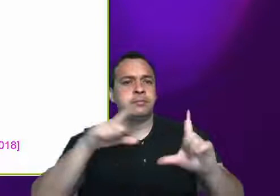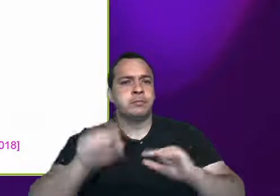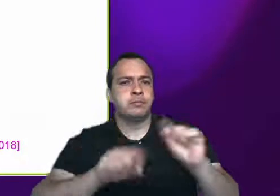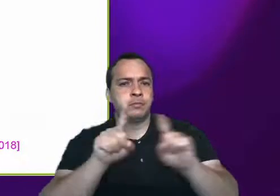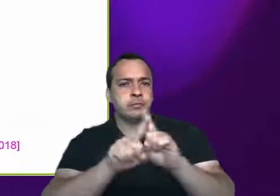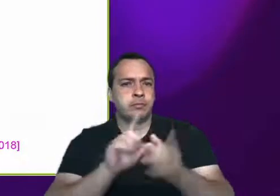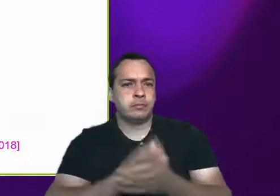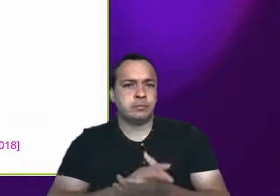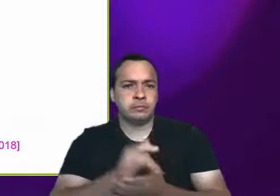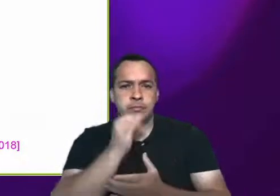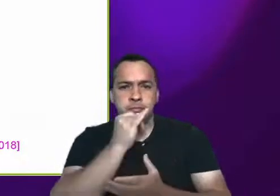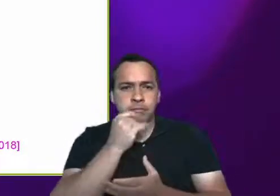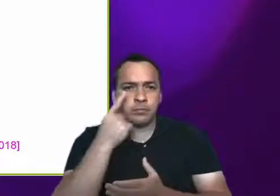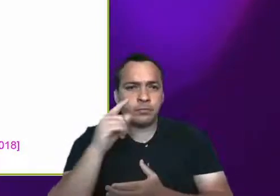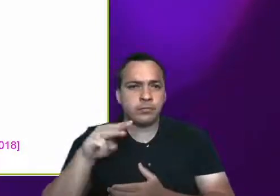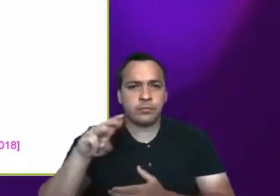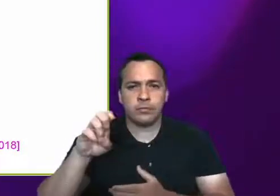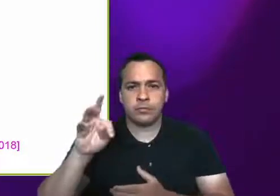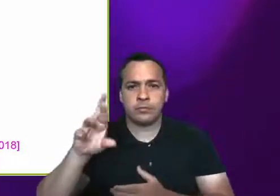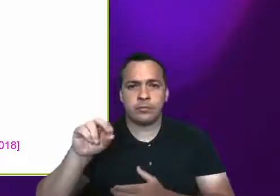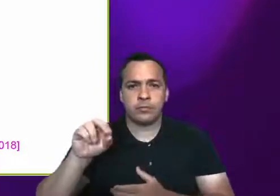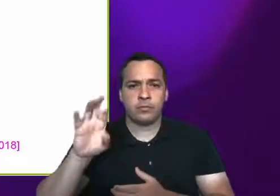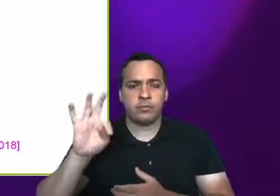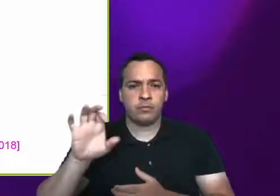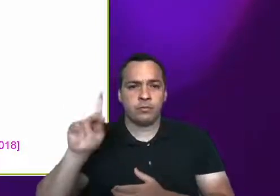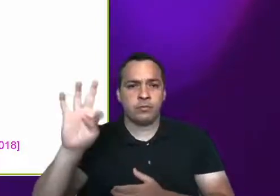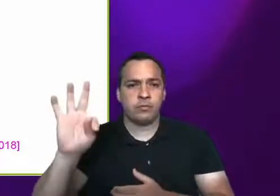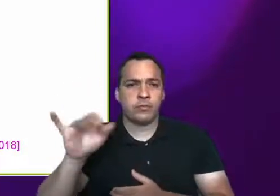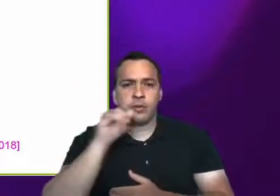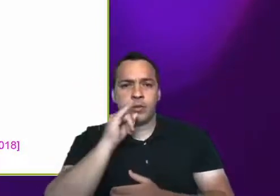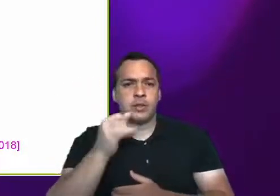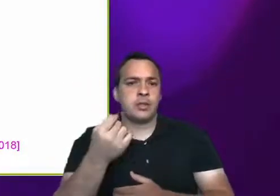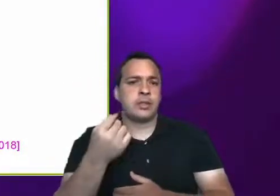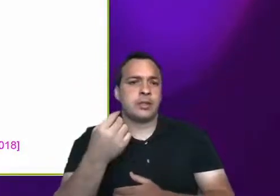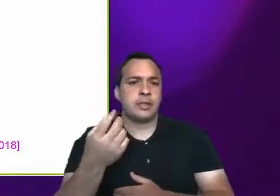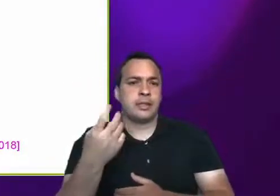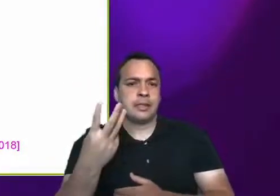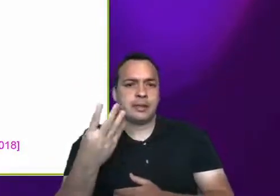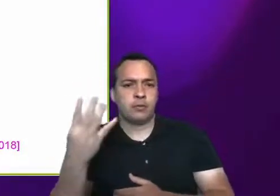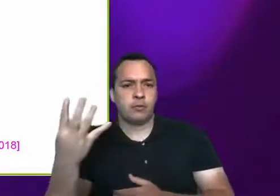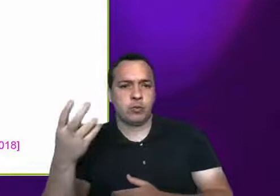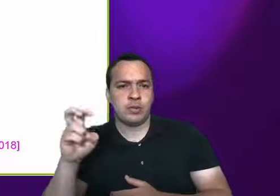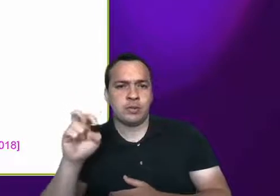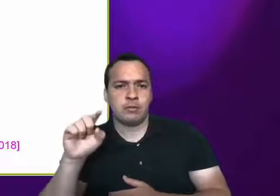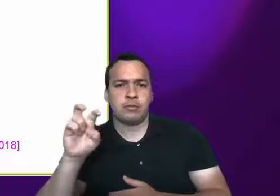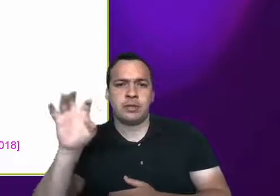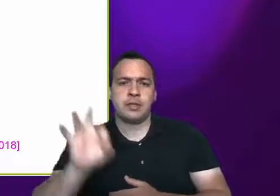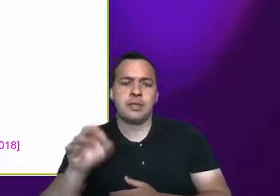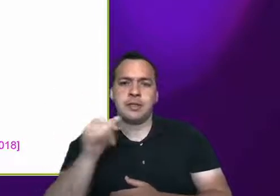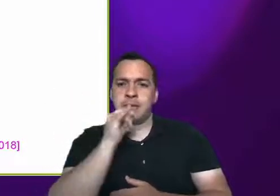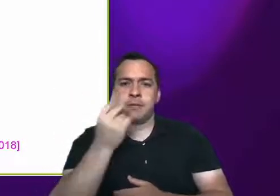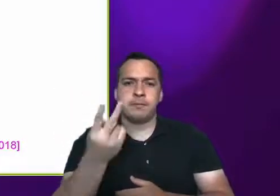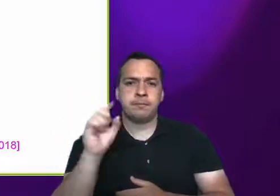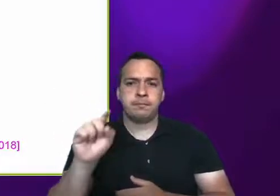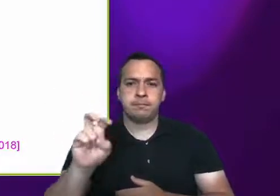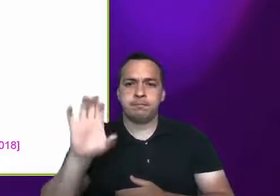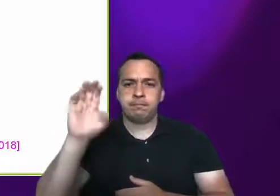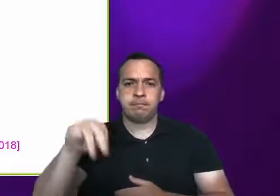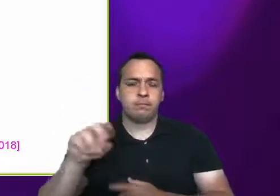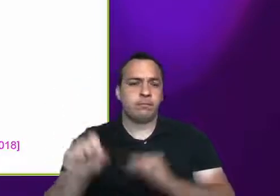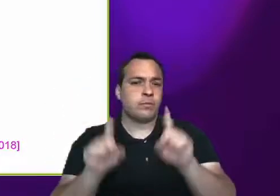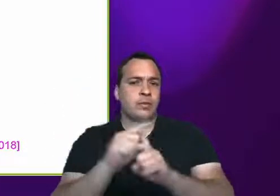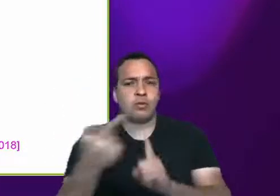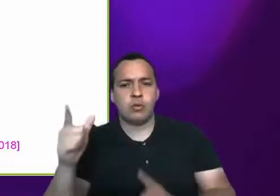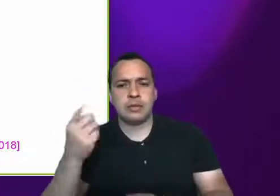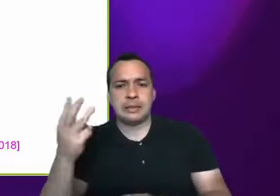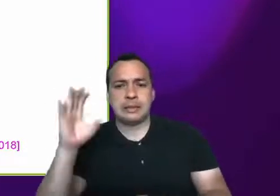na qual vemos que o paciente tem nódulos, um de 4,5 centímetros, e outro de 2,5 centímetros,